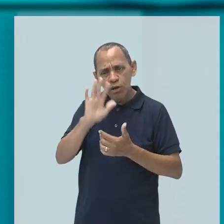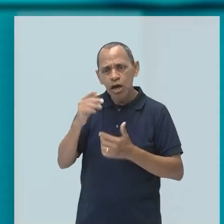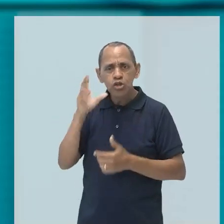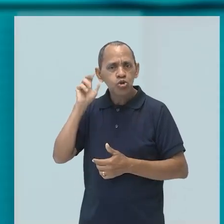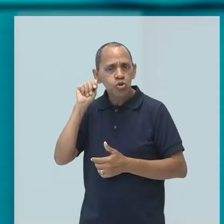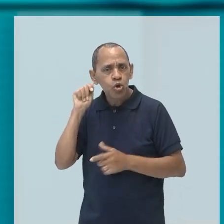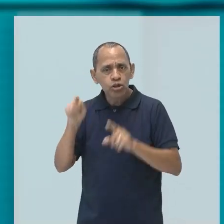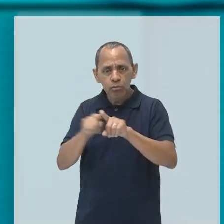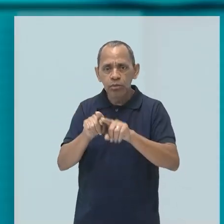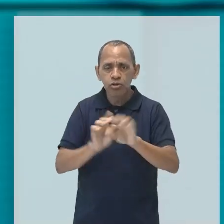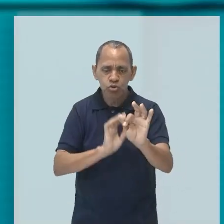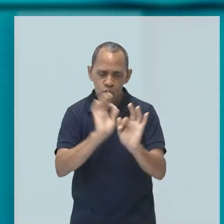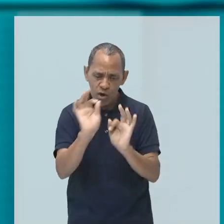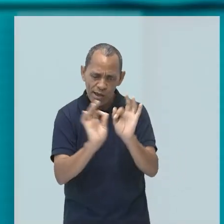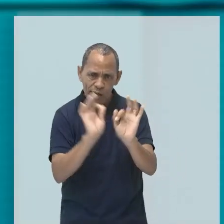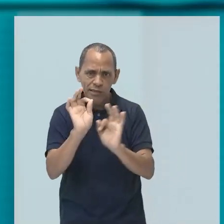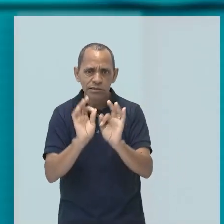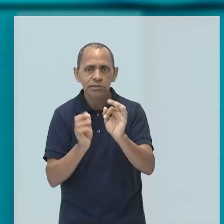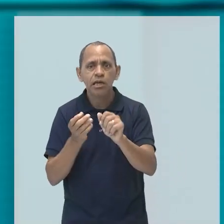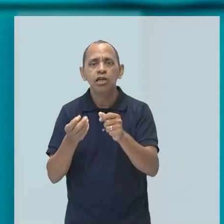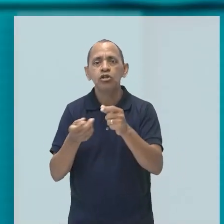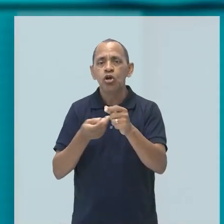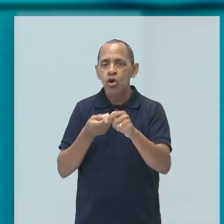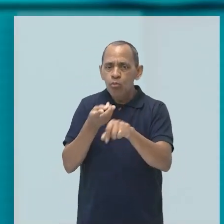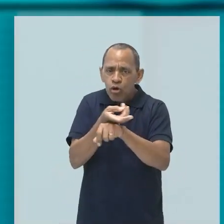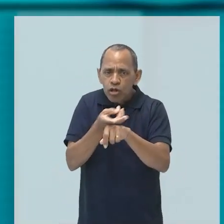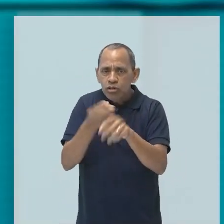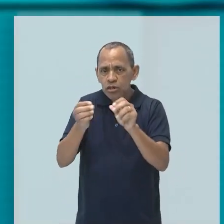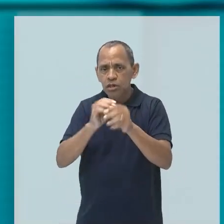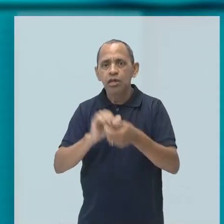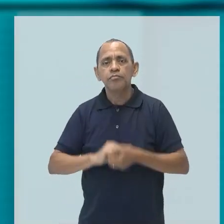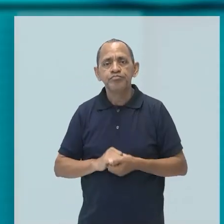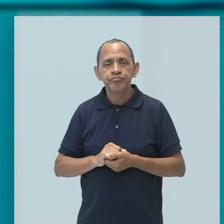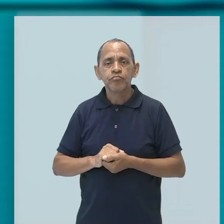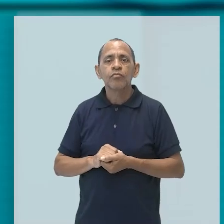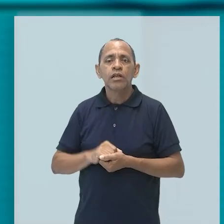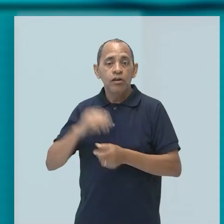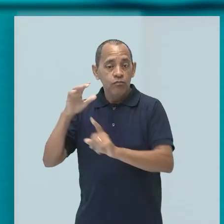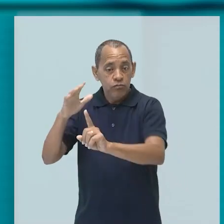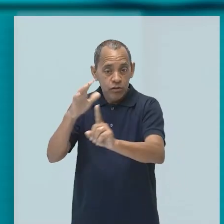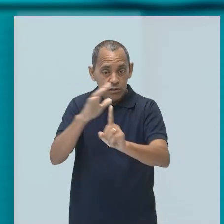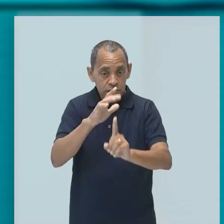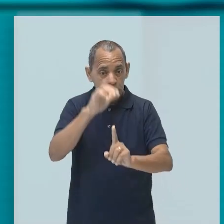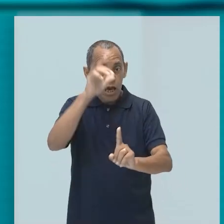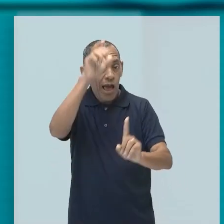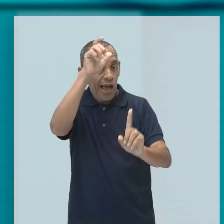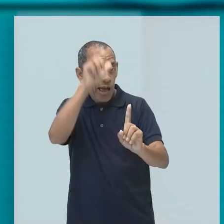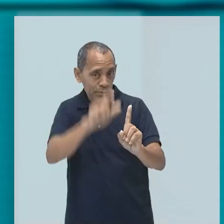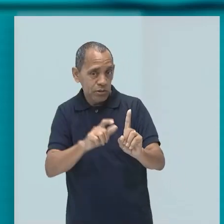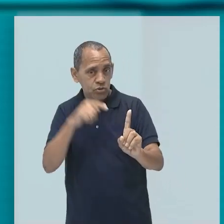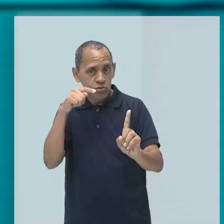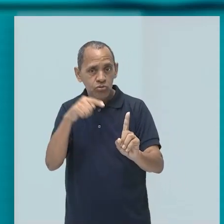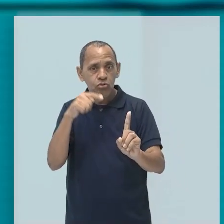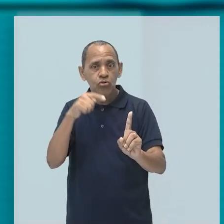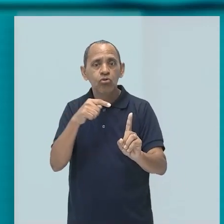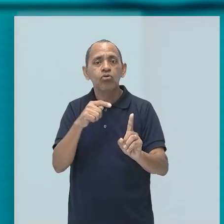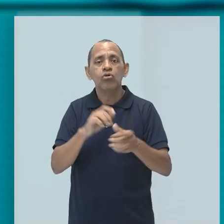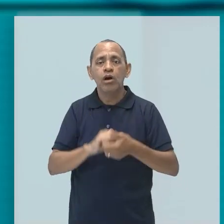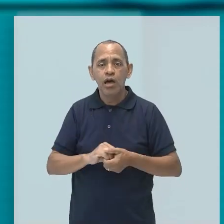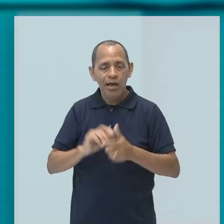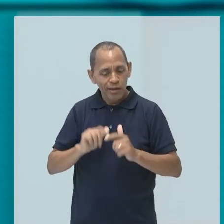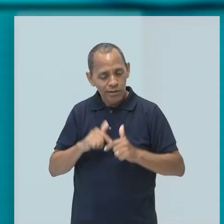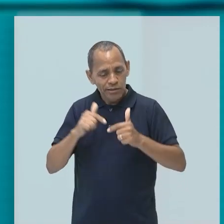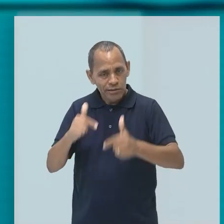são articuladas, procurando gerar o efeito de sentido, persuadir, convencer o interlocutor a agir de